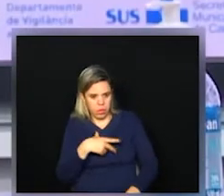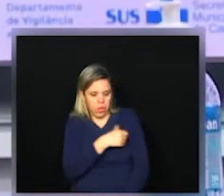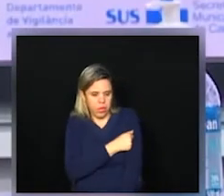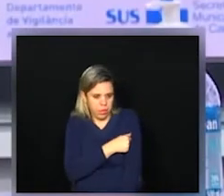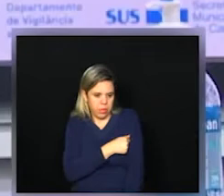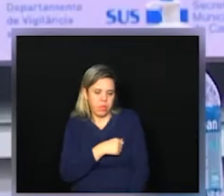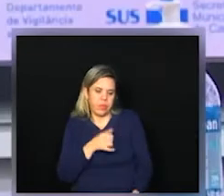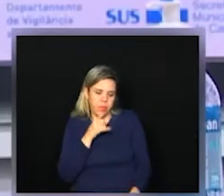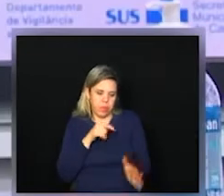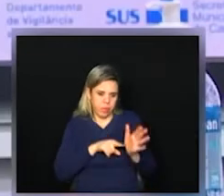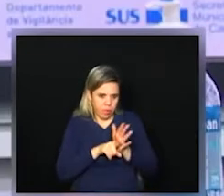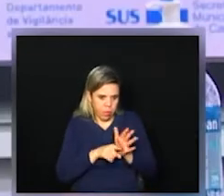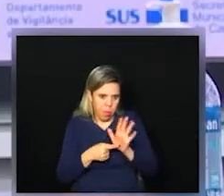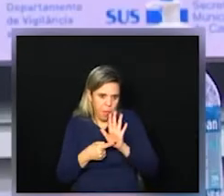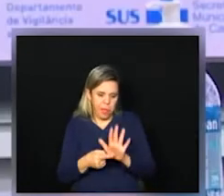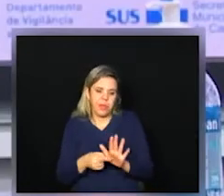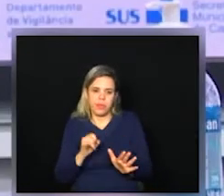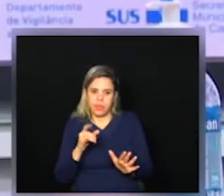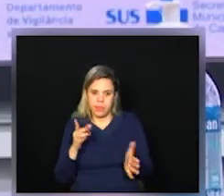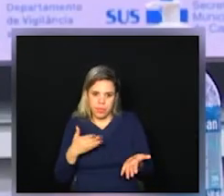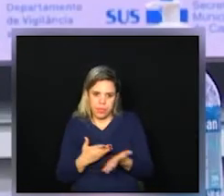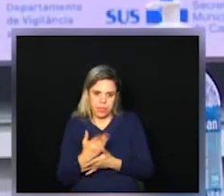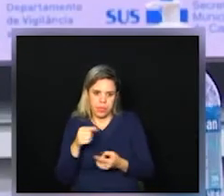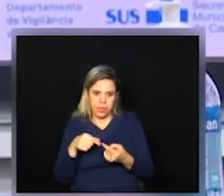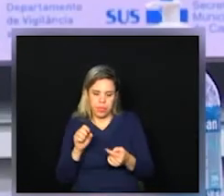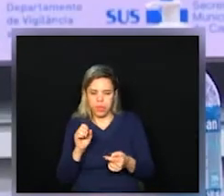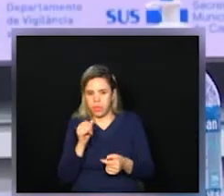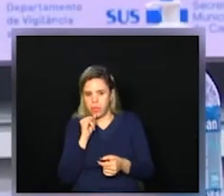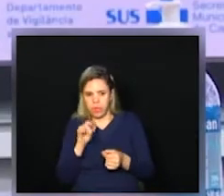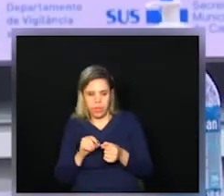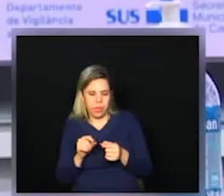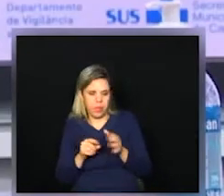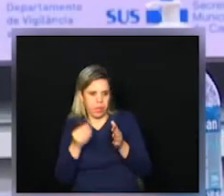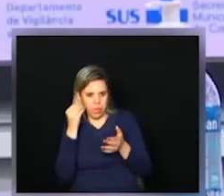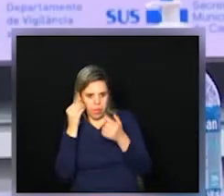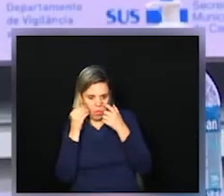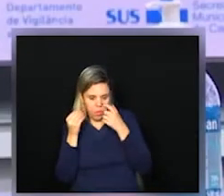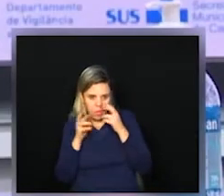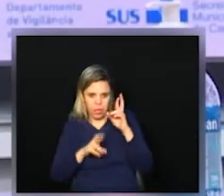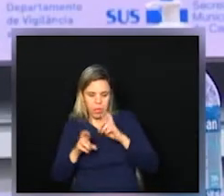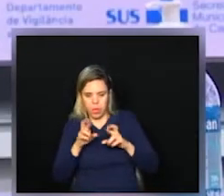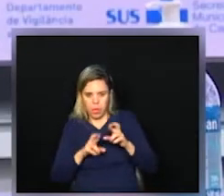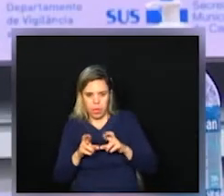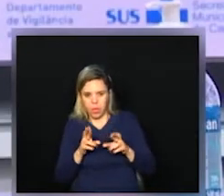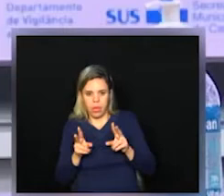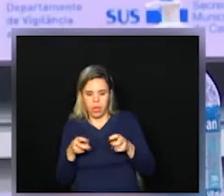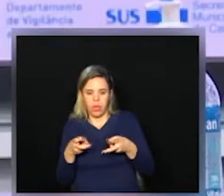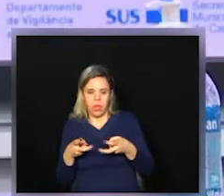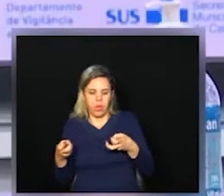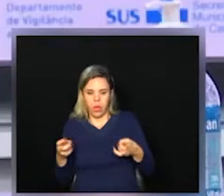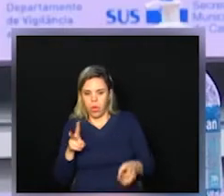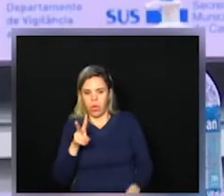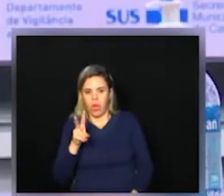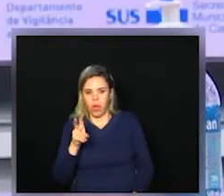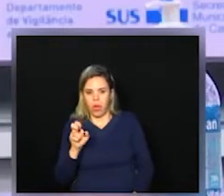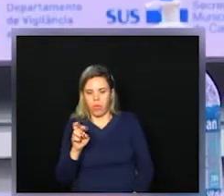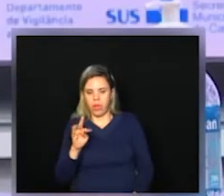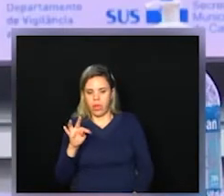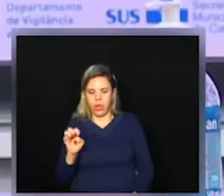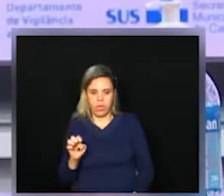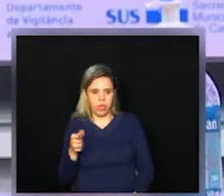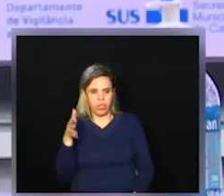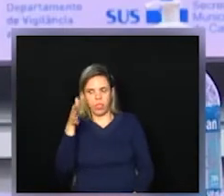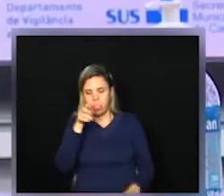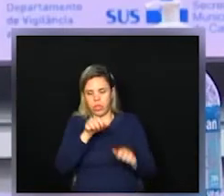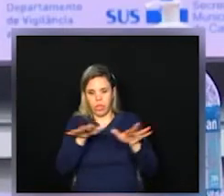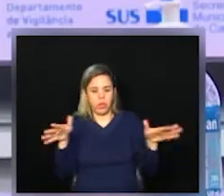um indicador que mostra se ela vai ser viável para fazer essa vigilância, que é olhar qual variante que está circulando.